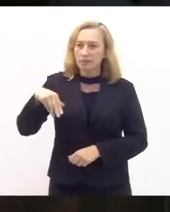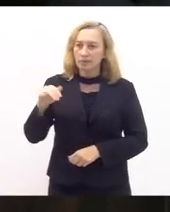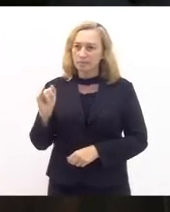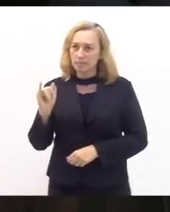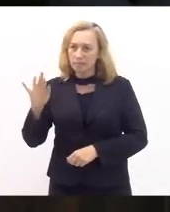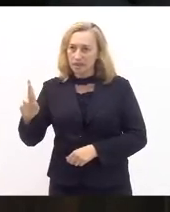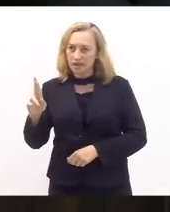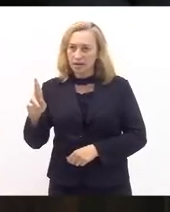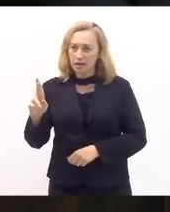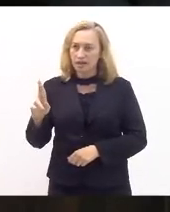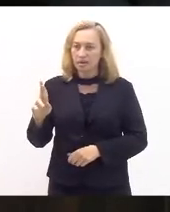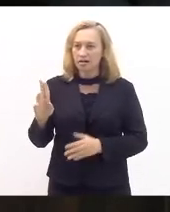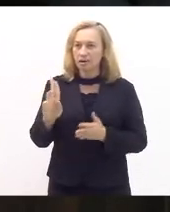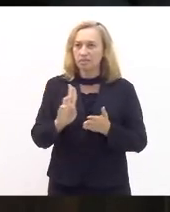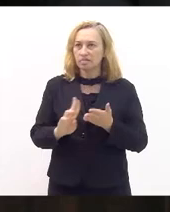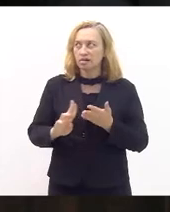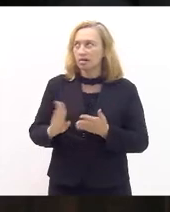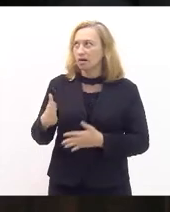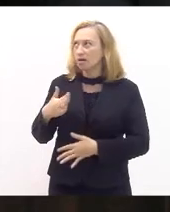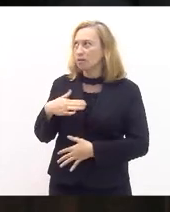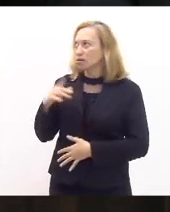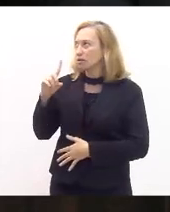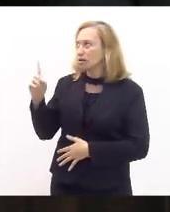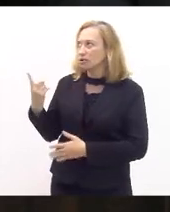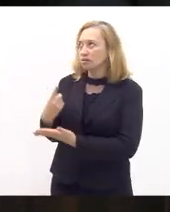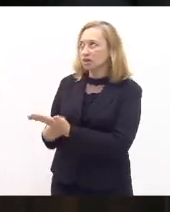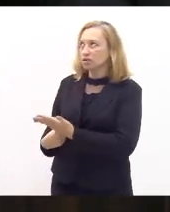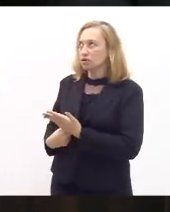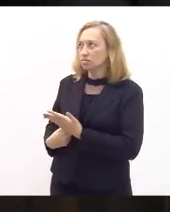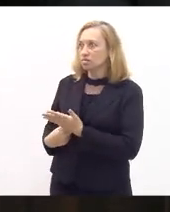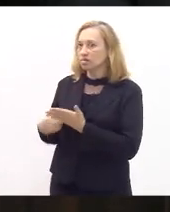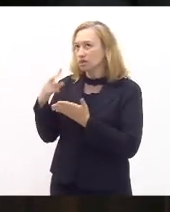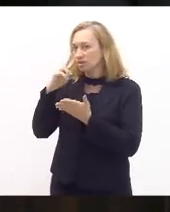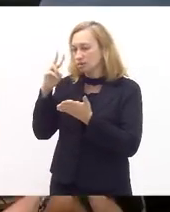meu cerimonial, pelo amor de Deus. Conselho